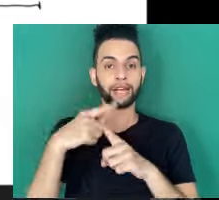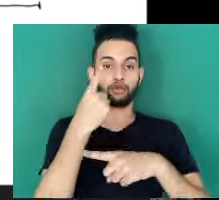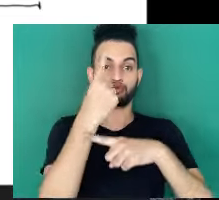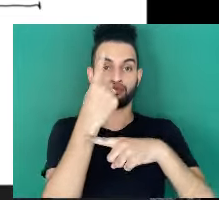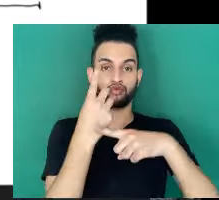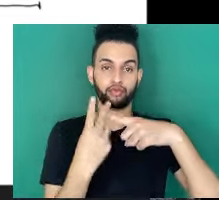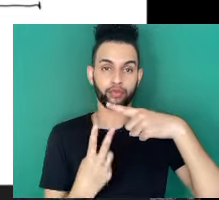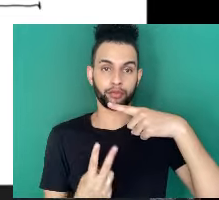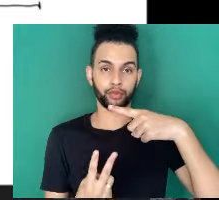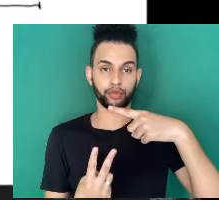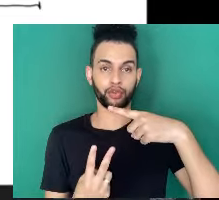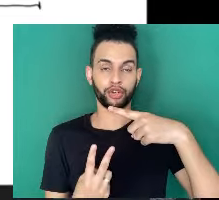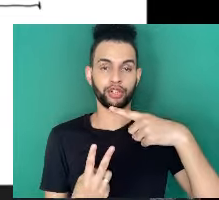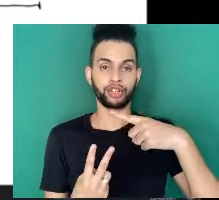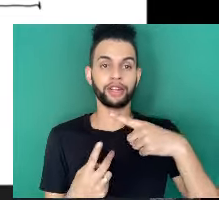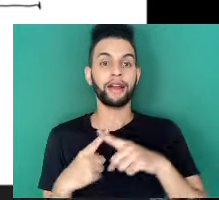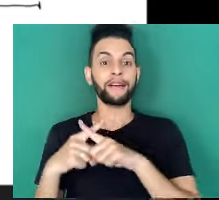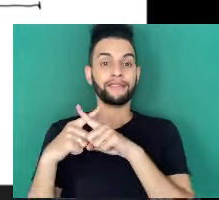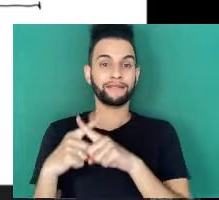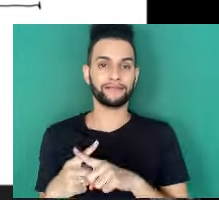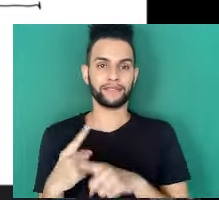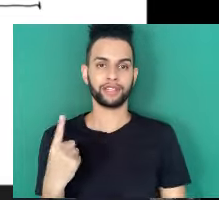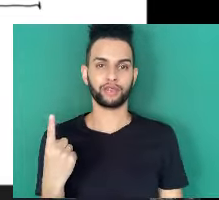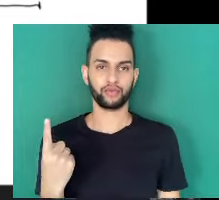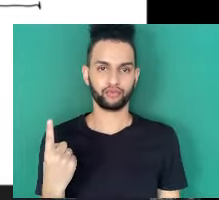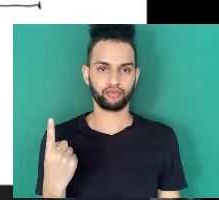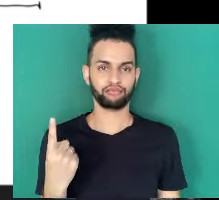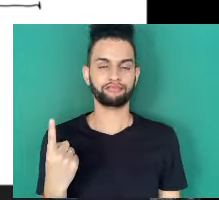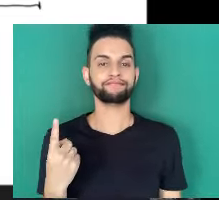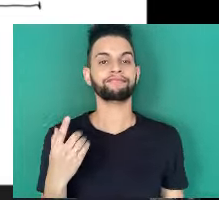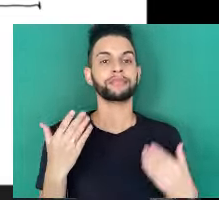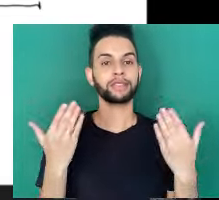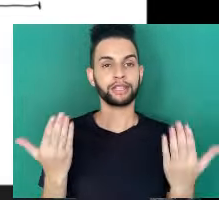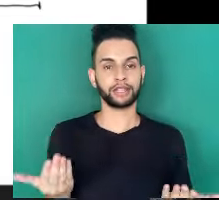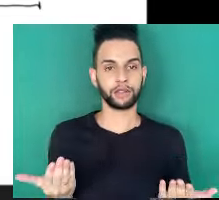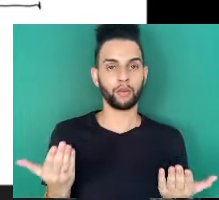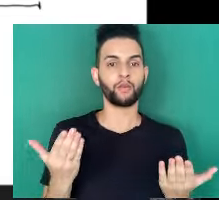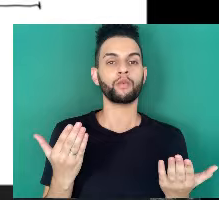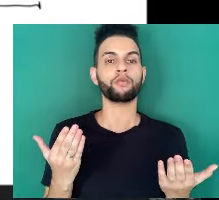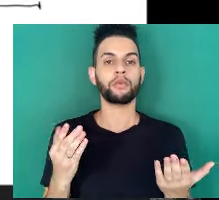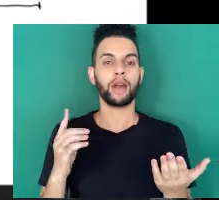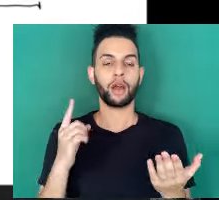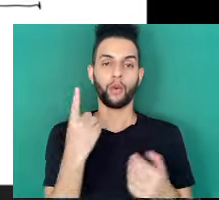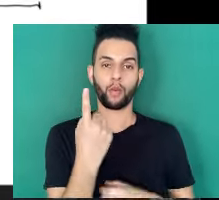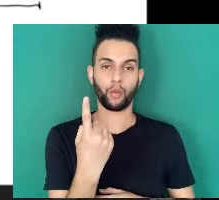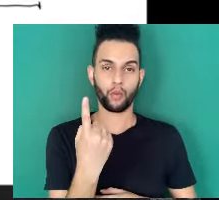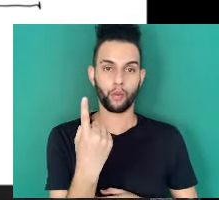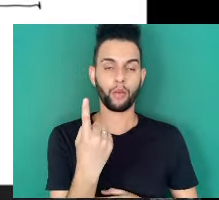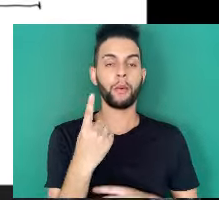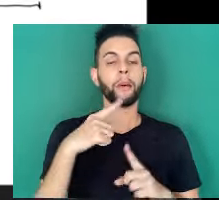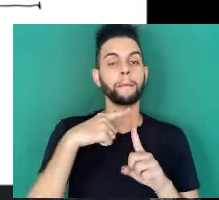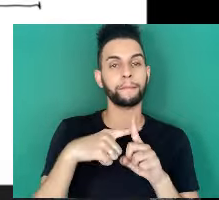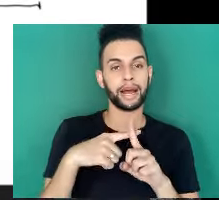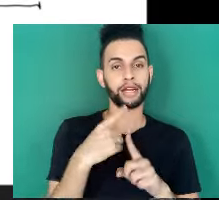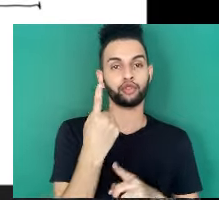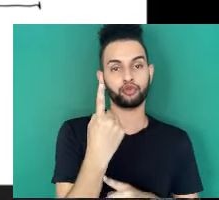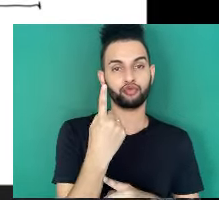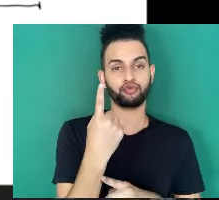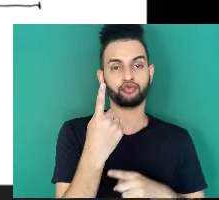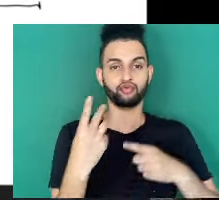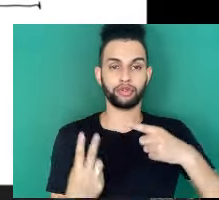2 vezes 1. Portanto, vai ser 1 mais 1 sobre 2.